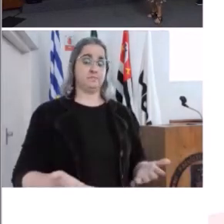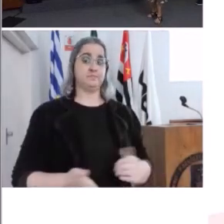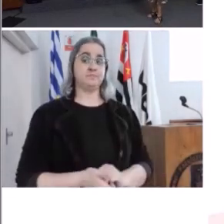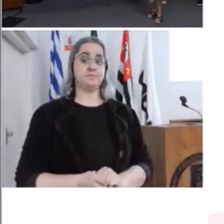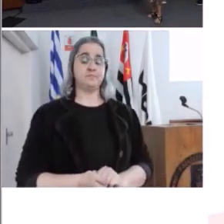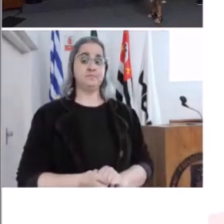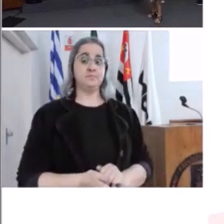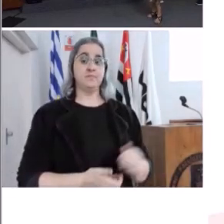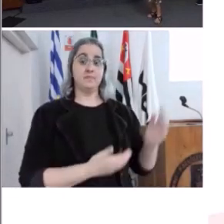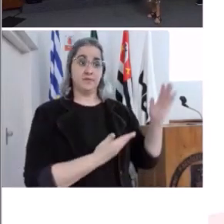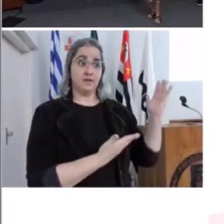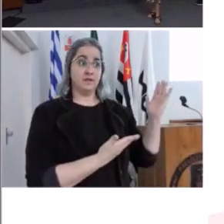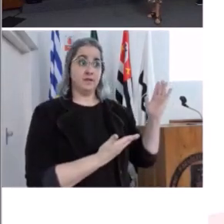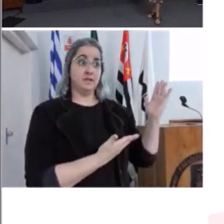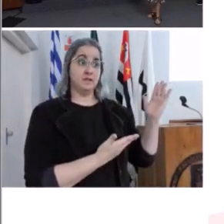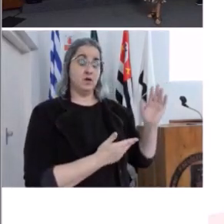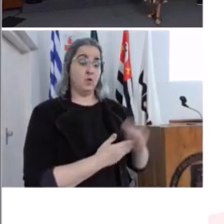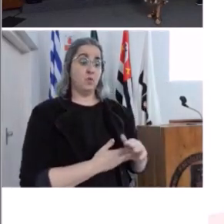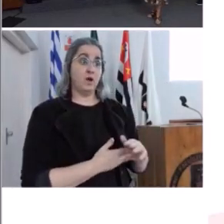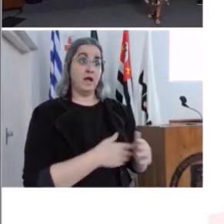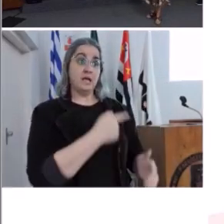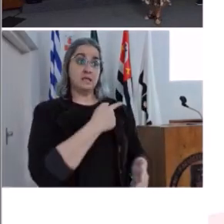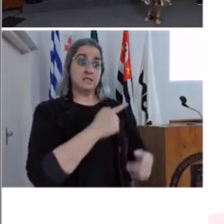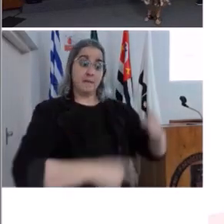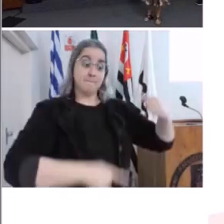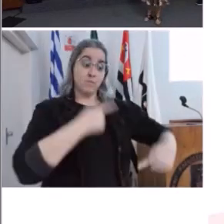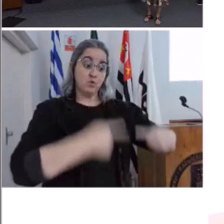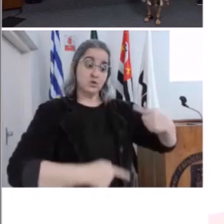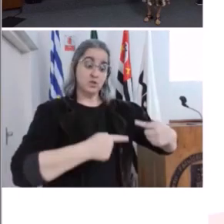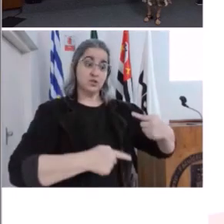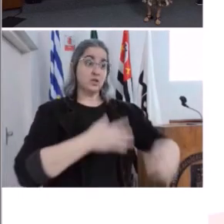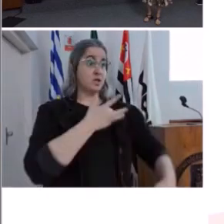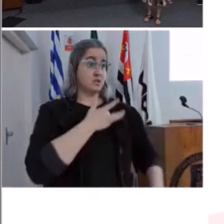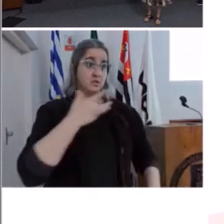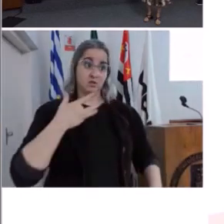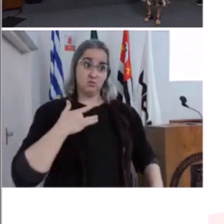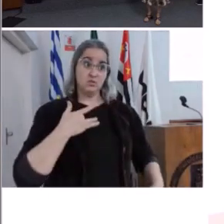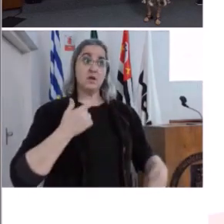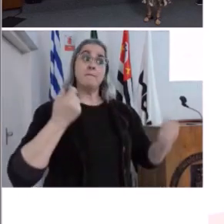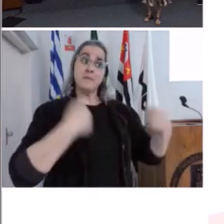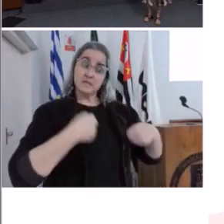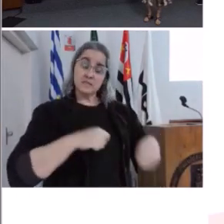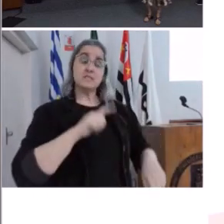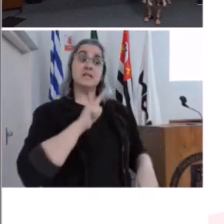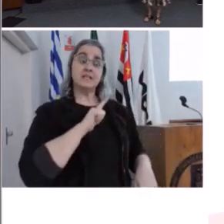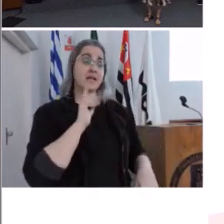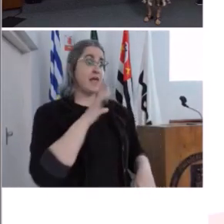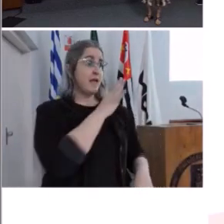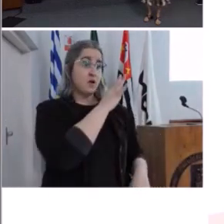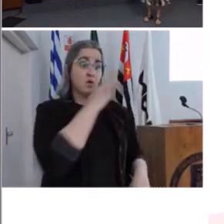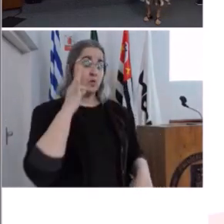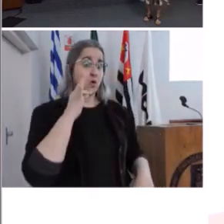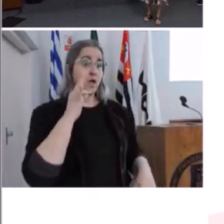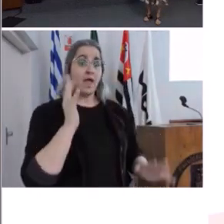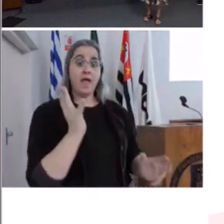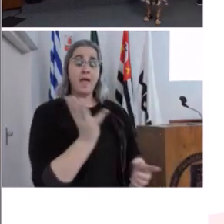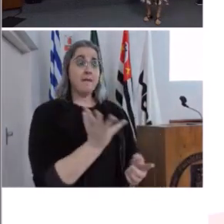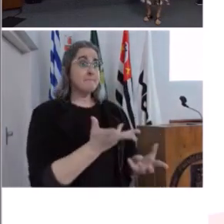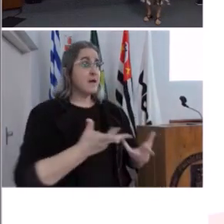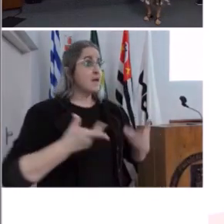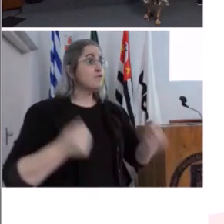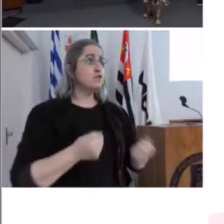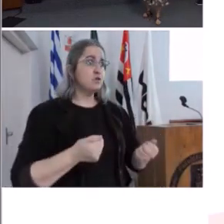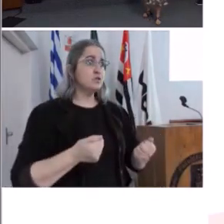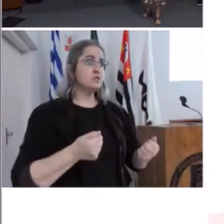esse design da atenção, dessas políticas de atenção à saúde é fantástico. Agora tem que colocar isso em prática, né? Então, não dá para